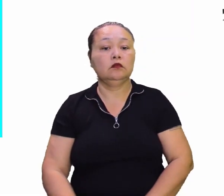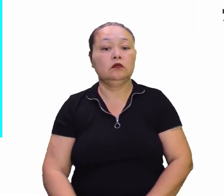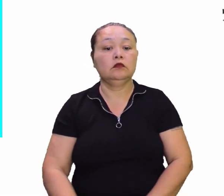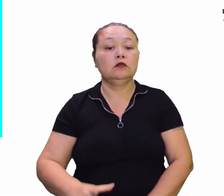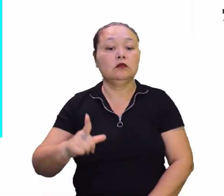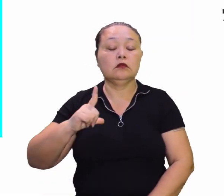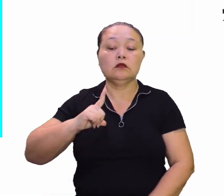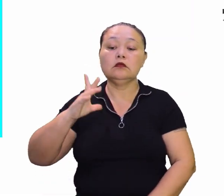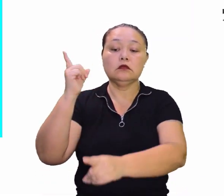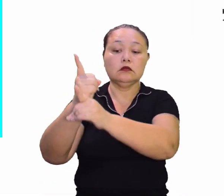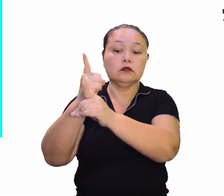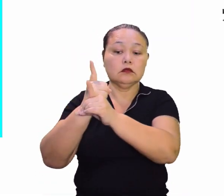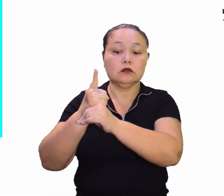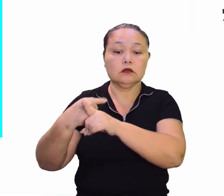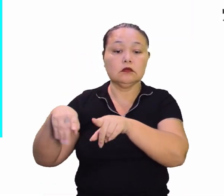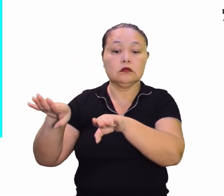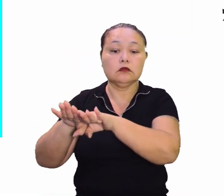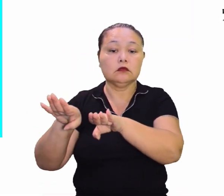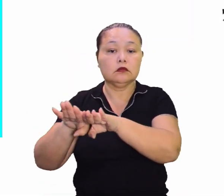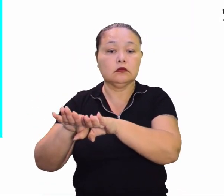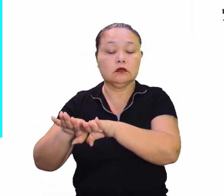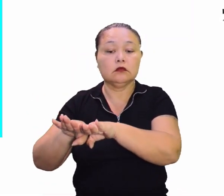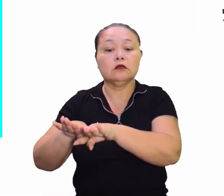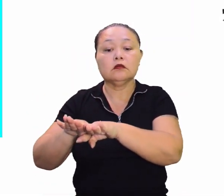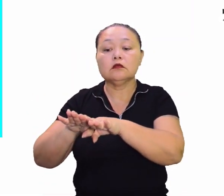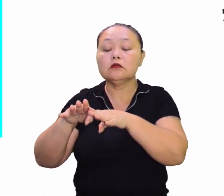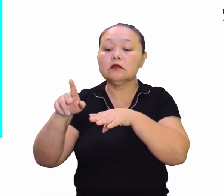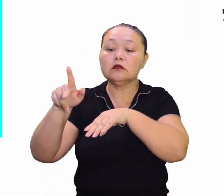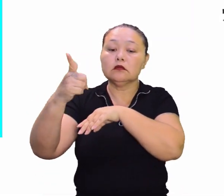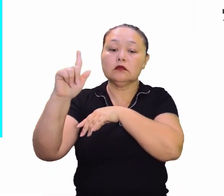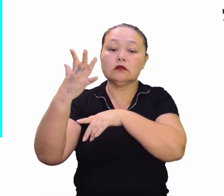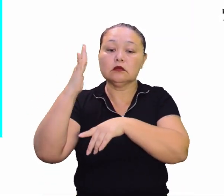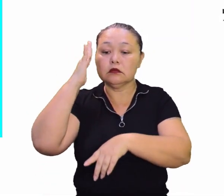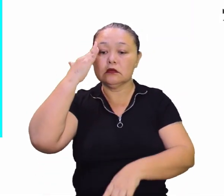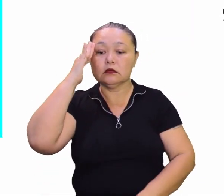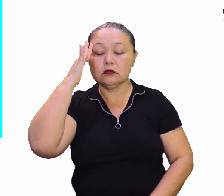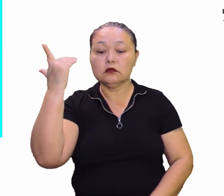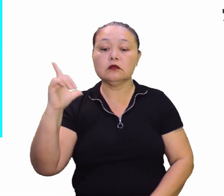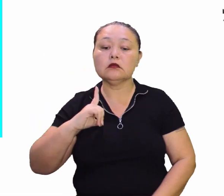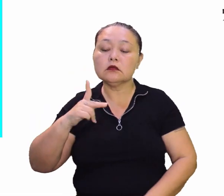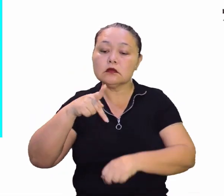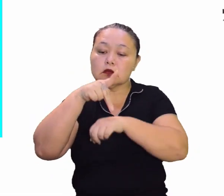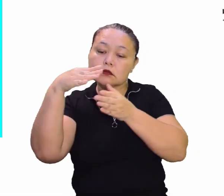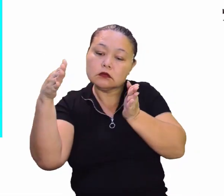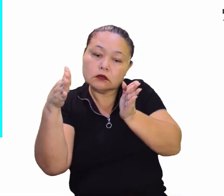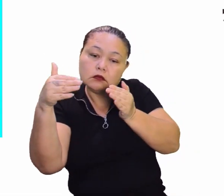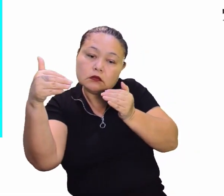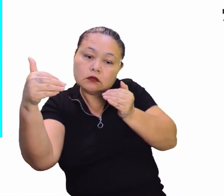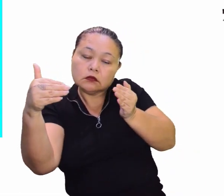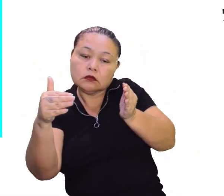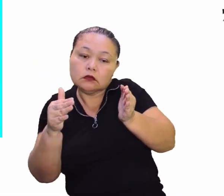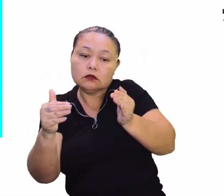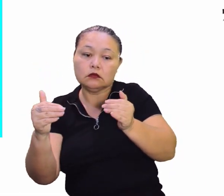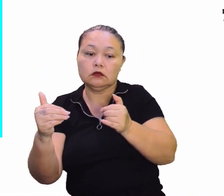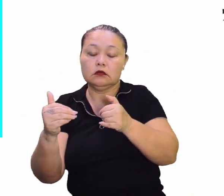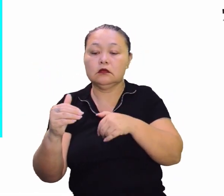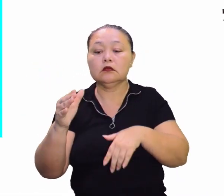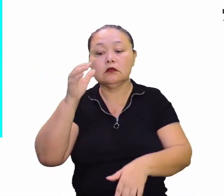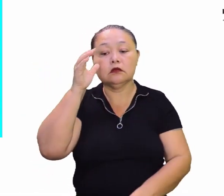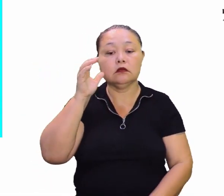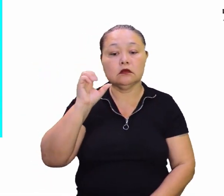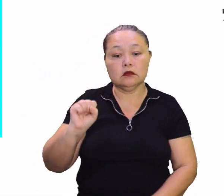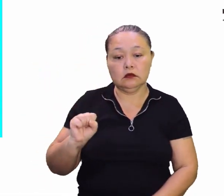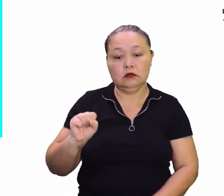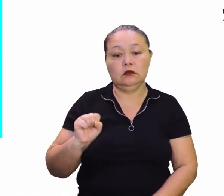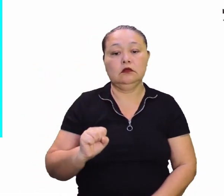Temos aí a localização também e a questão geográfica para a gente entender que é um pequeno território a Coreia